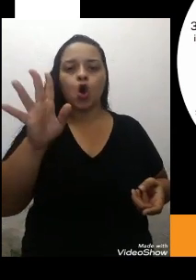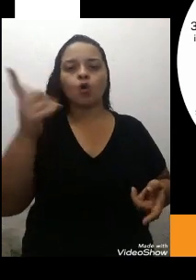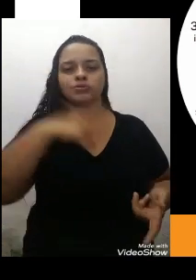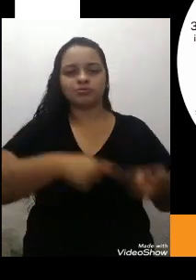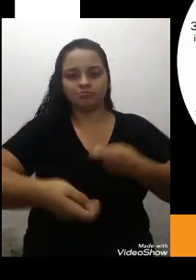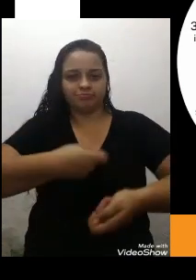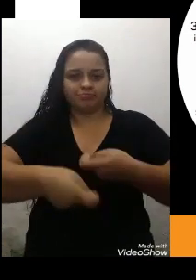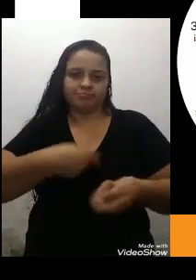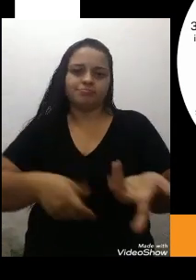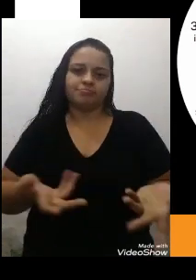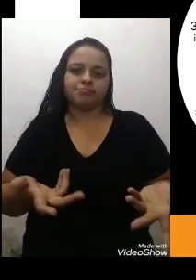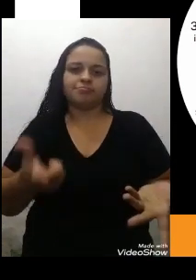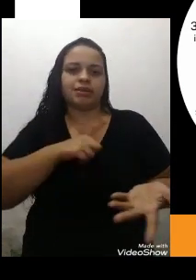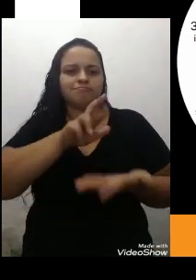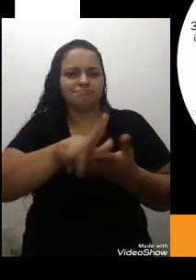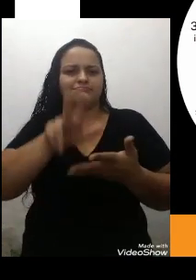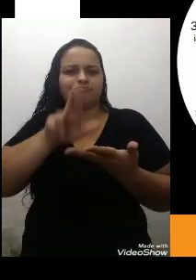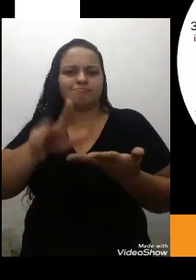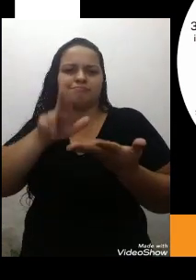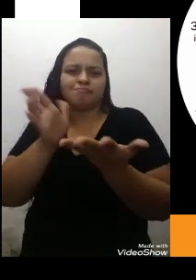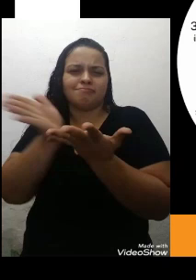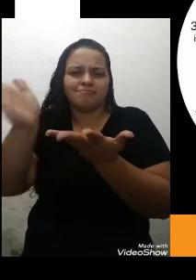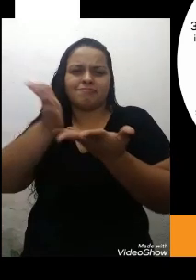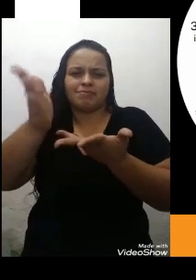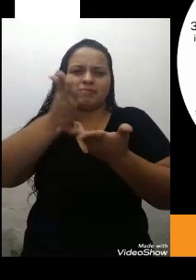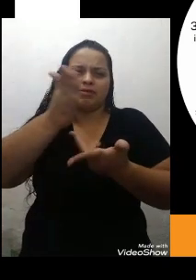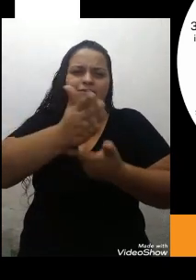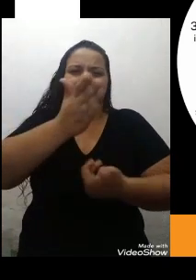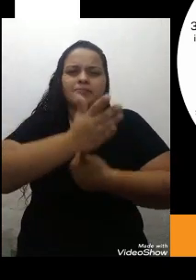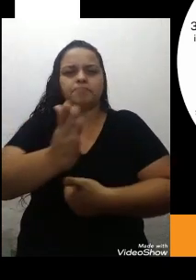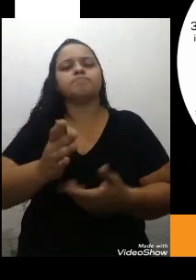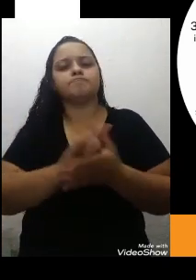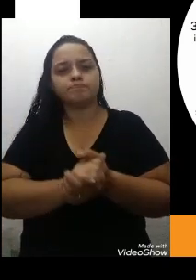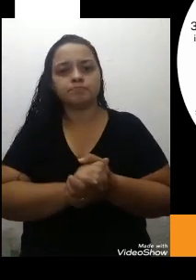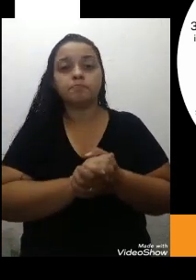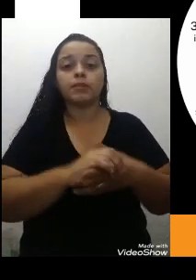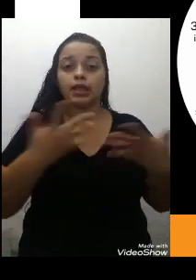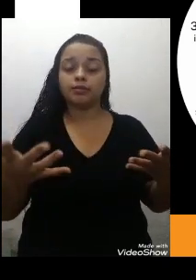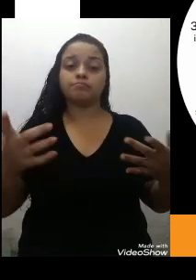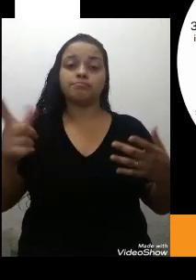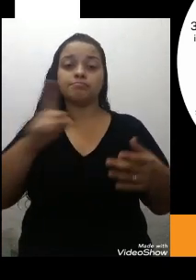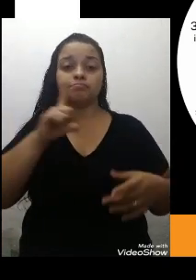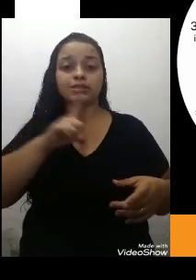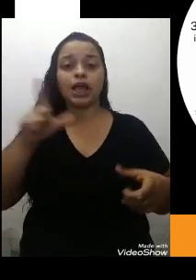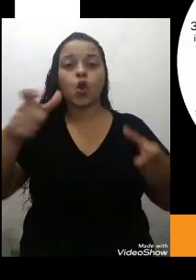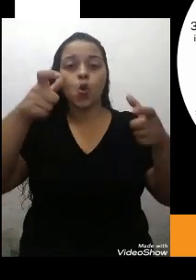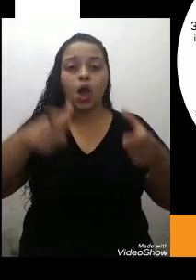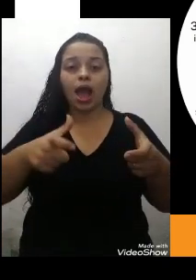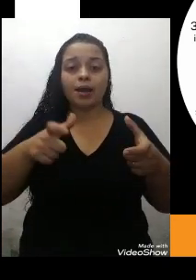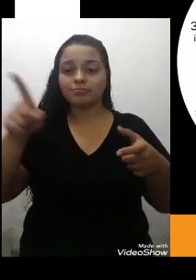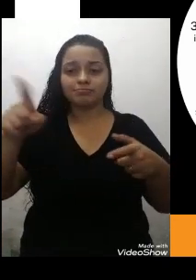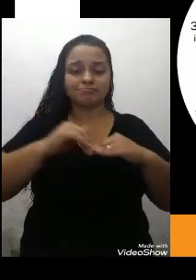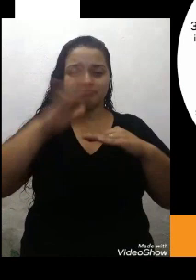continente africano. Vão existir várias rotas comerciais, sobretudo em áreas de deserto, que muitas vezes a gente pensa